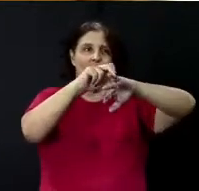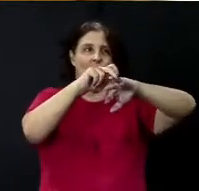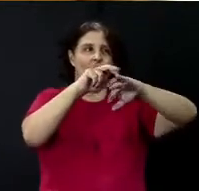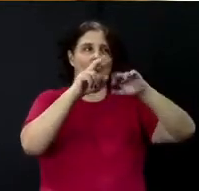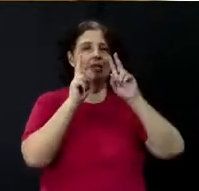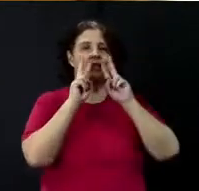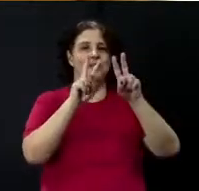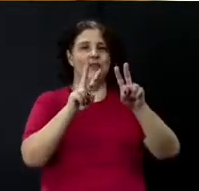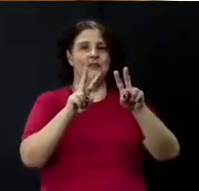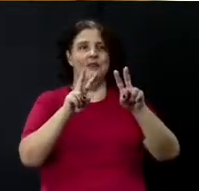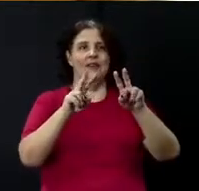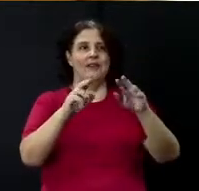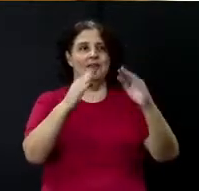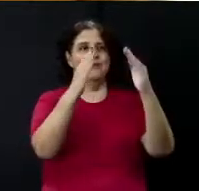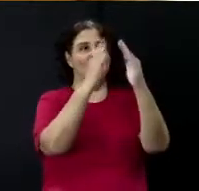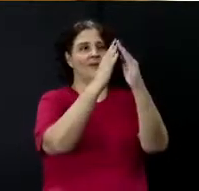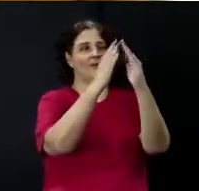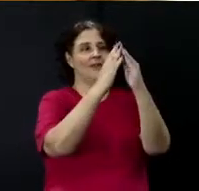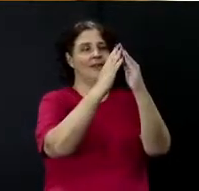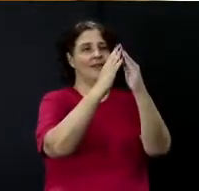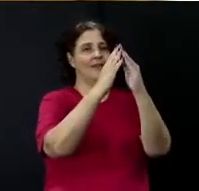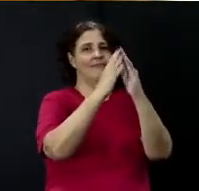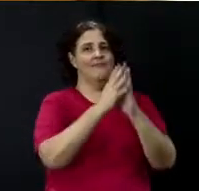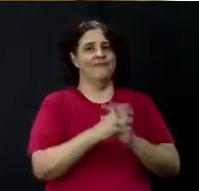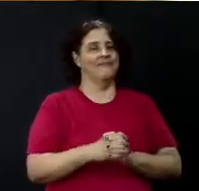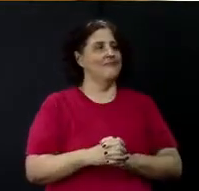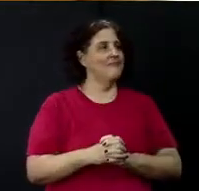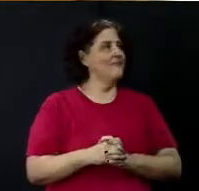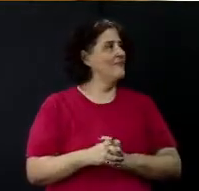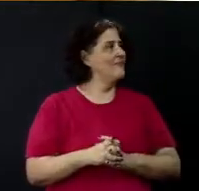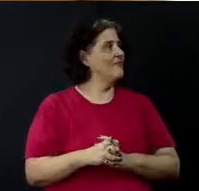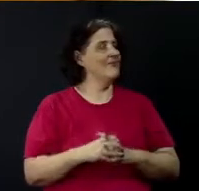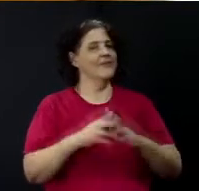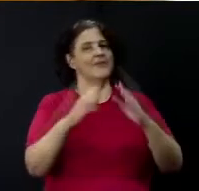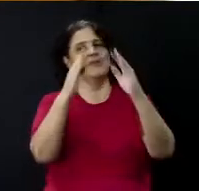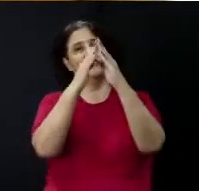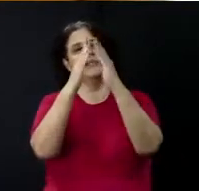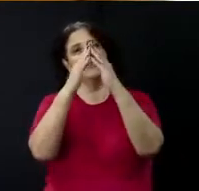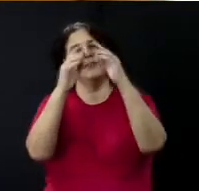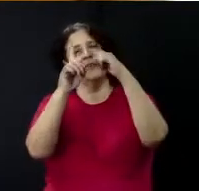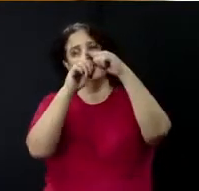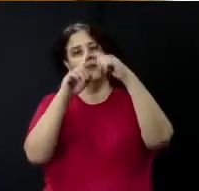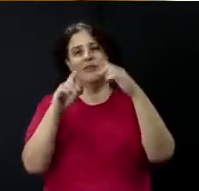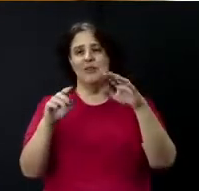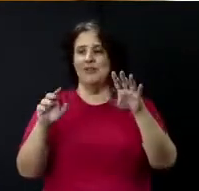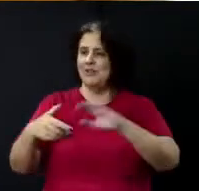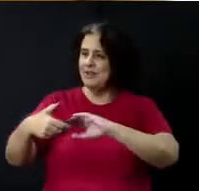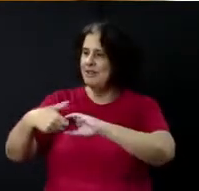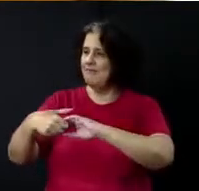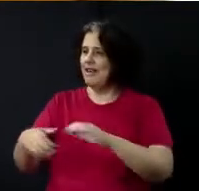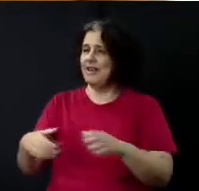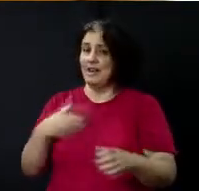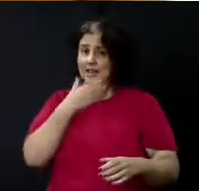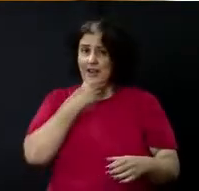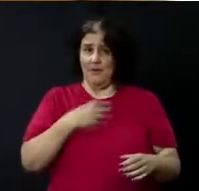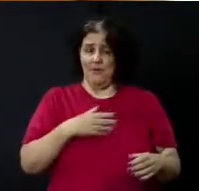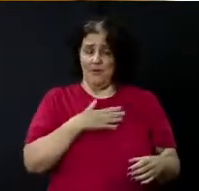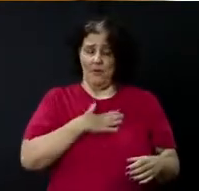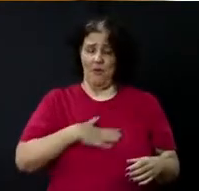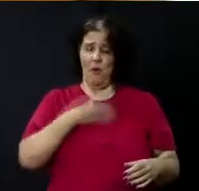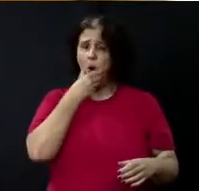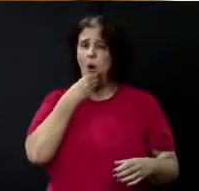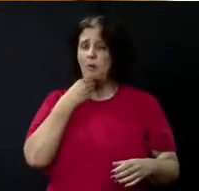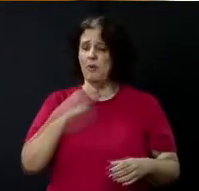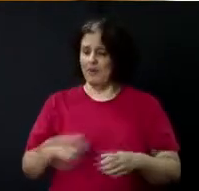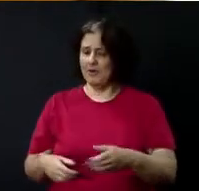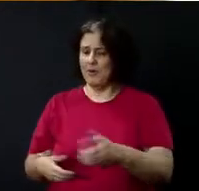no nosso templo. Tem um hall de entrada, os oficiais já estão lá cumprimentando, dizendo bom dia, como essa criança está